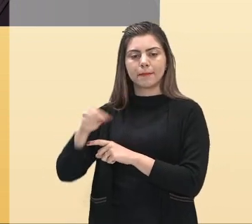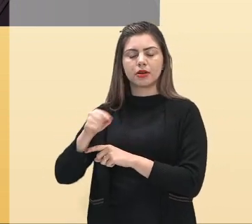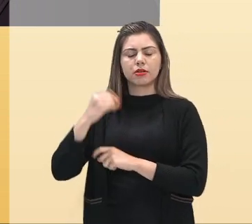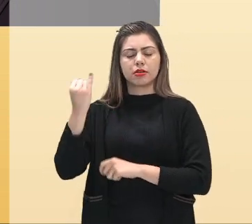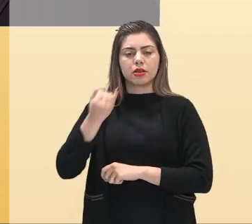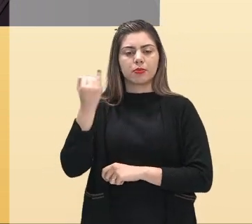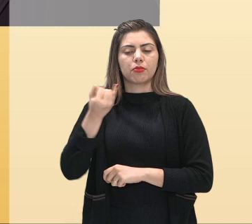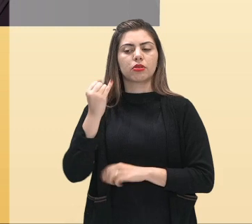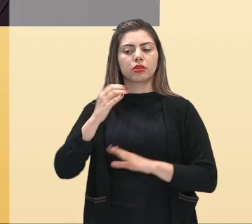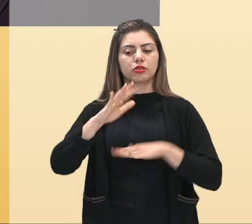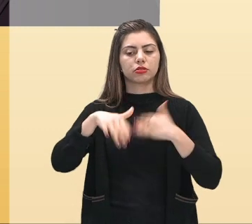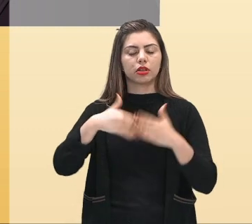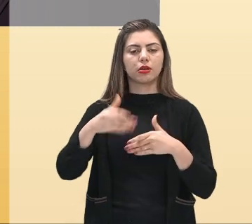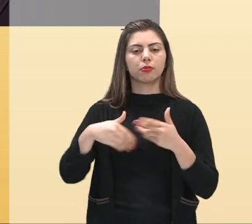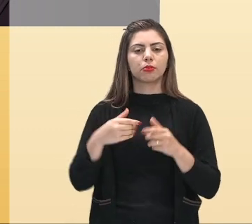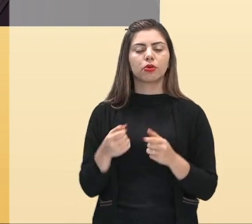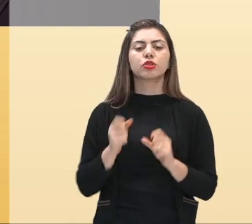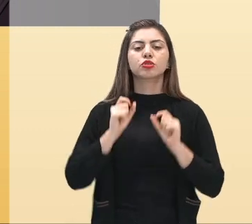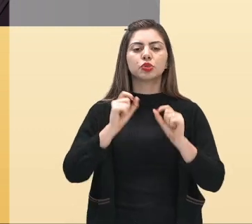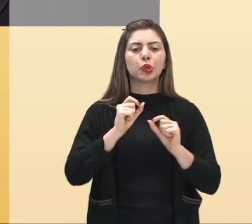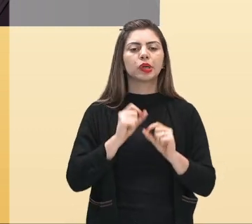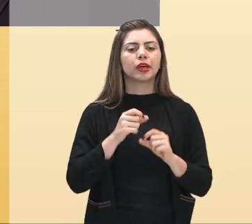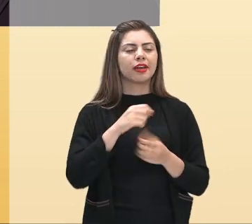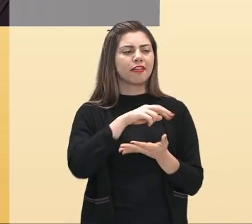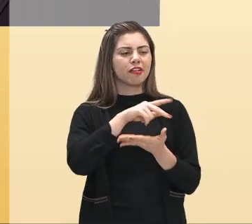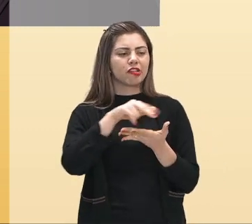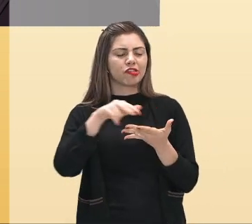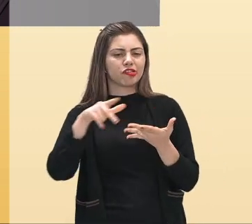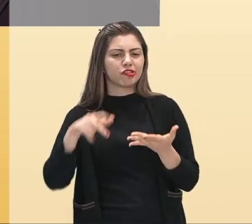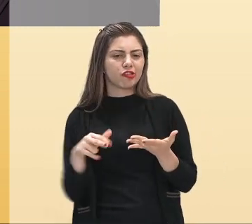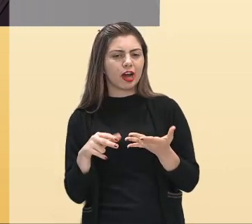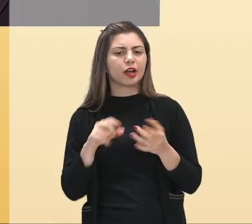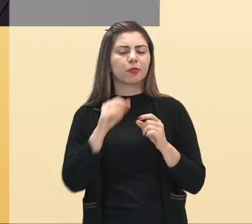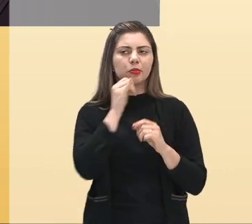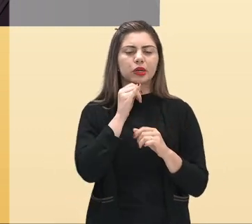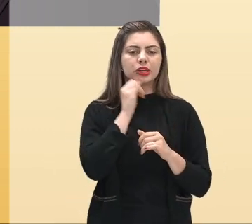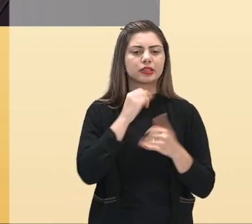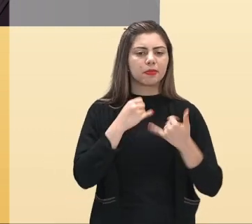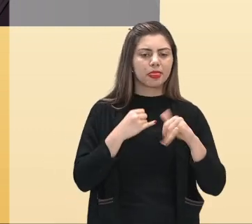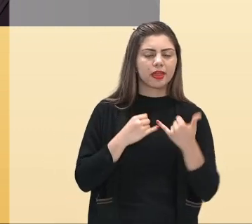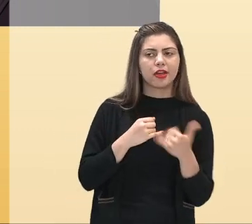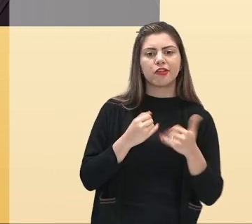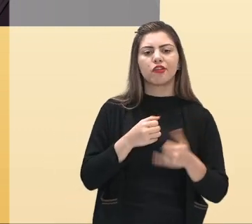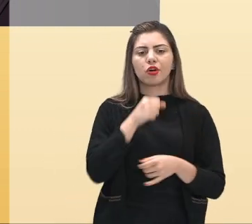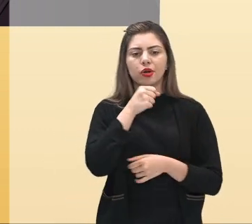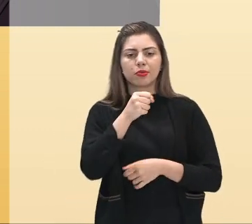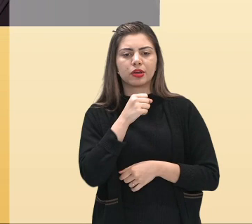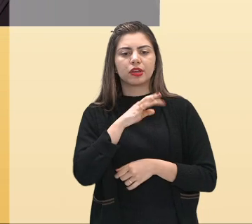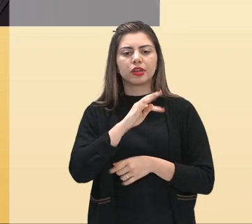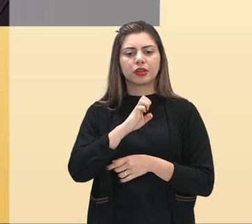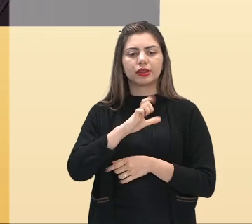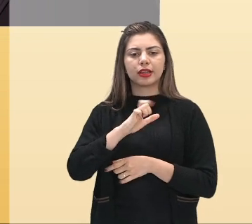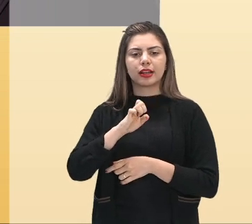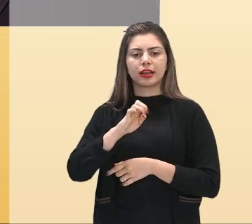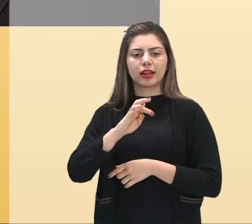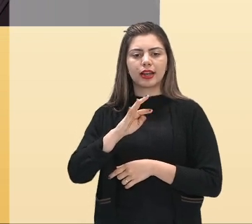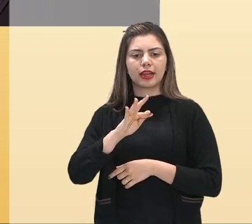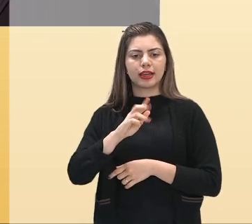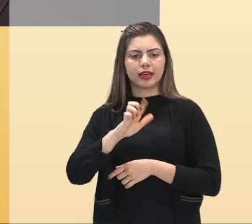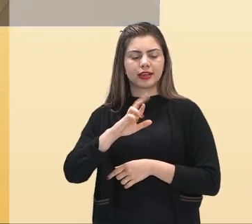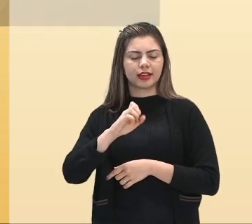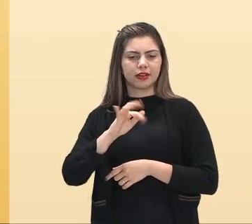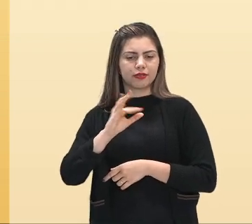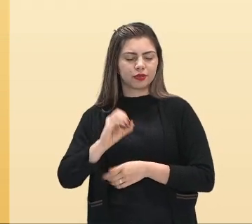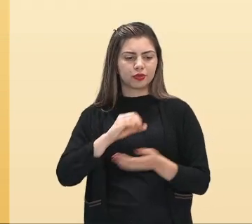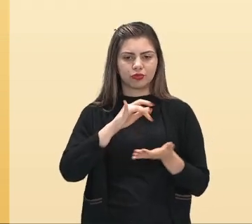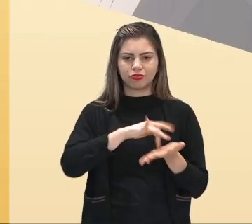posterior invenção e aperfeiçoamento de vários aparelhos, como o telefone, o microfone, o telégrafo,